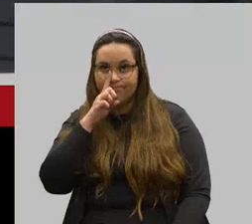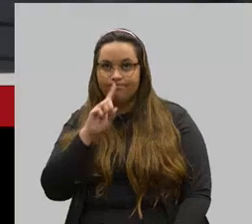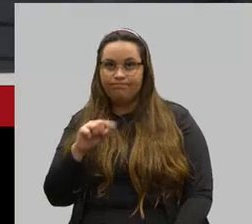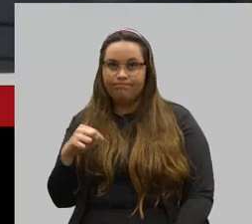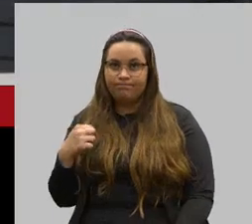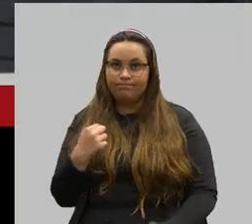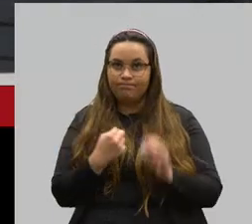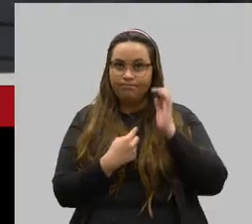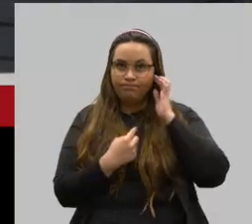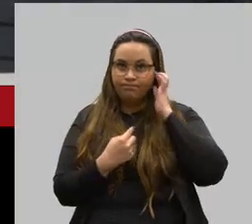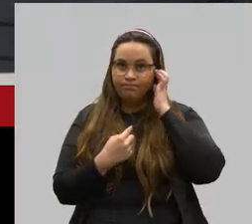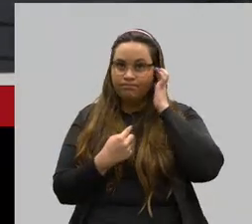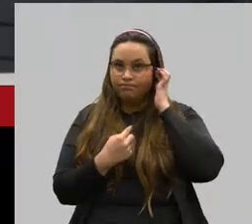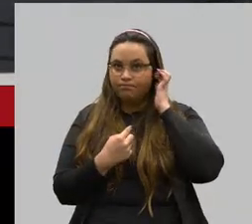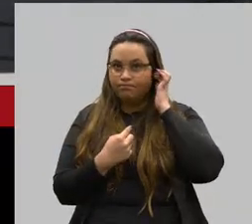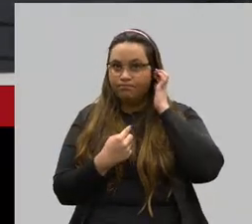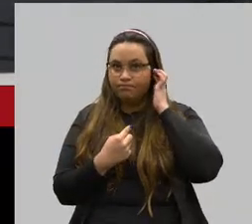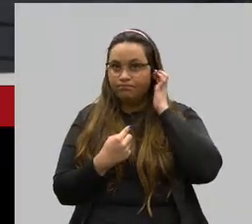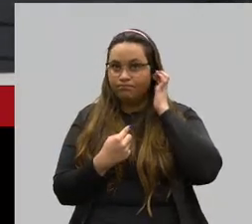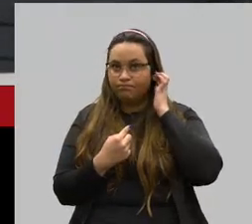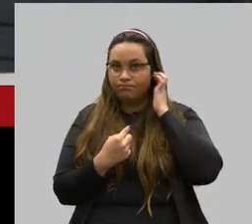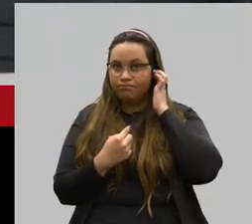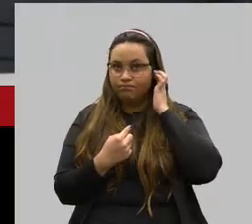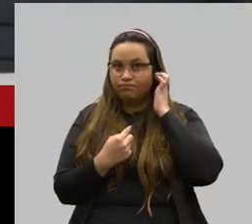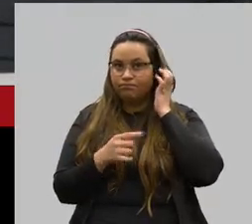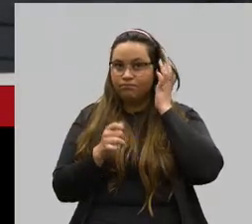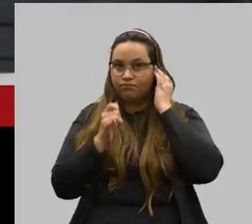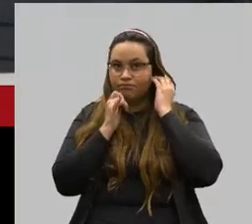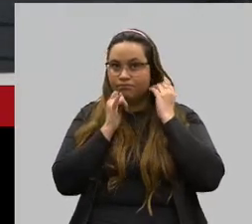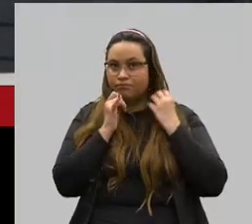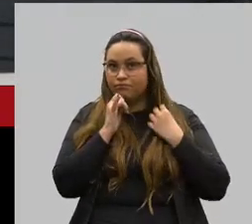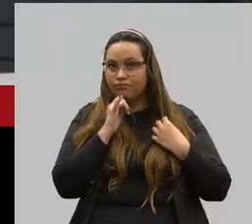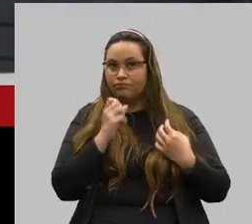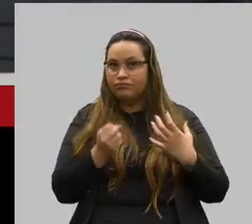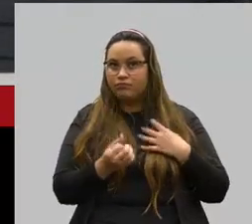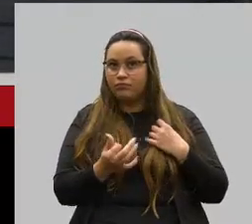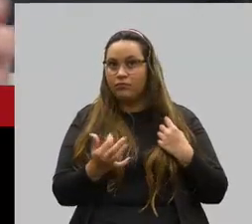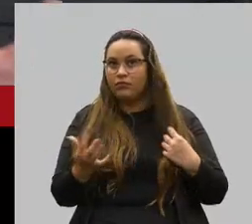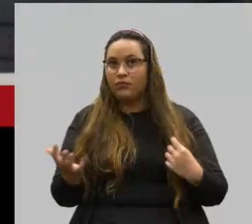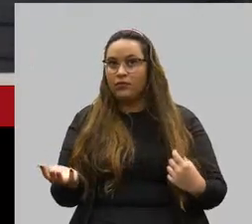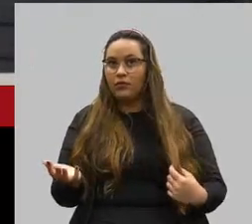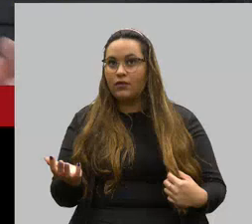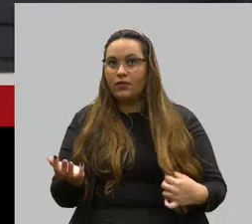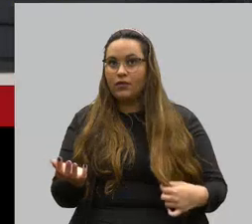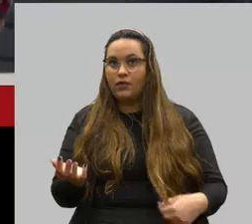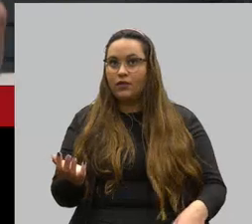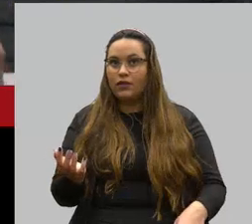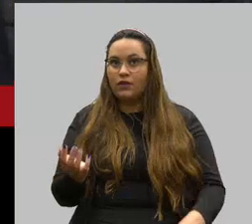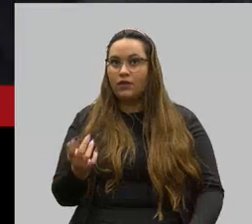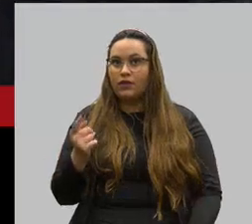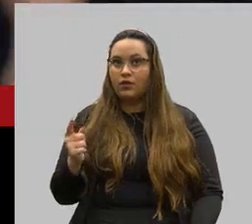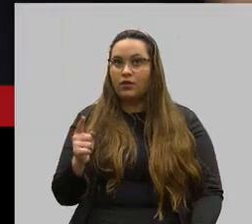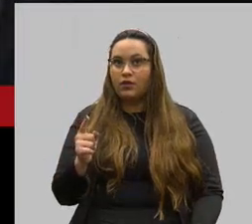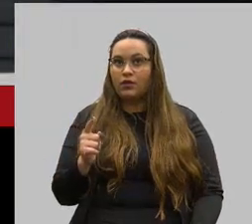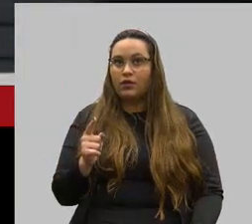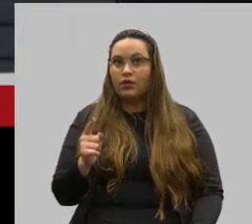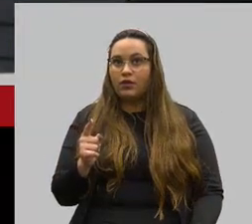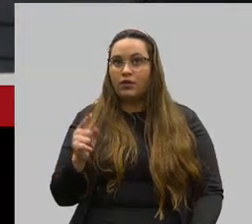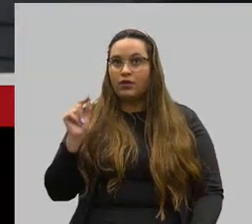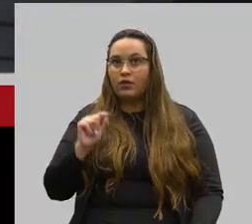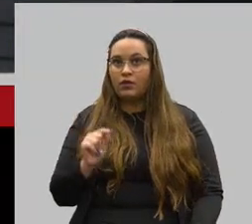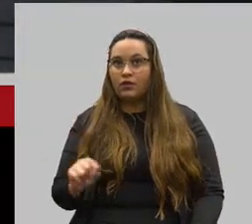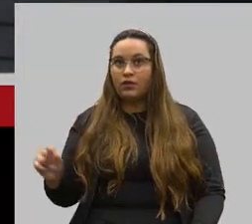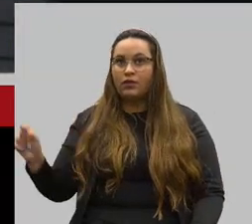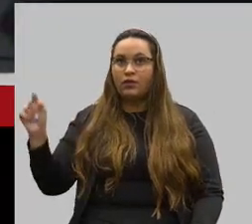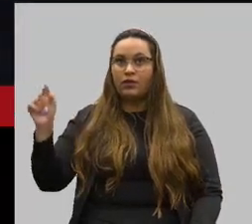aqui eh de uma forma exemplificativa algumas operações deflagradas na Zona da Mata aqui na capital é exatamente